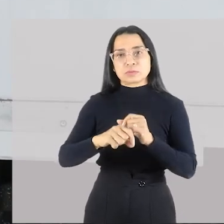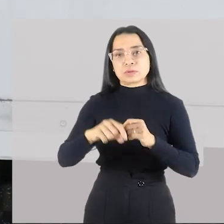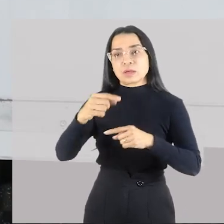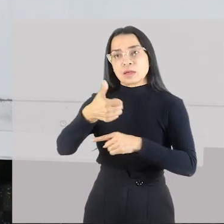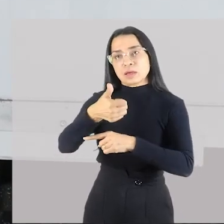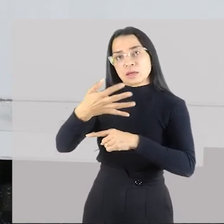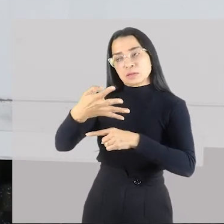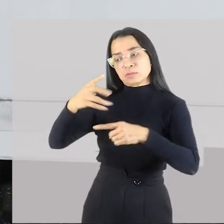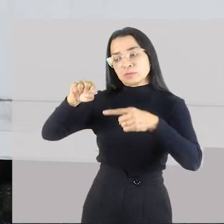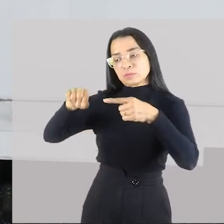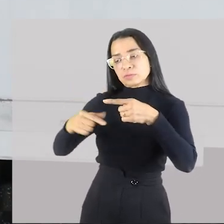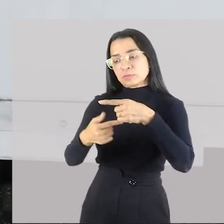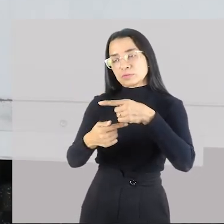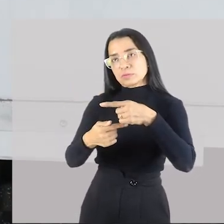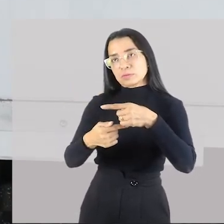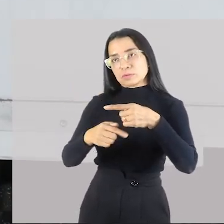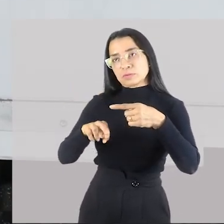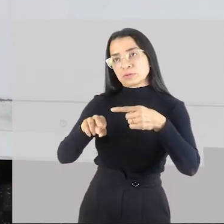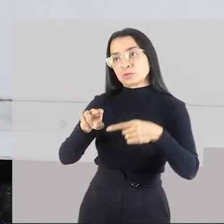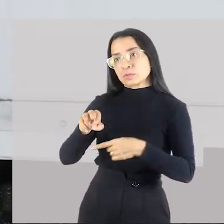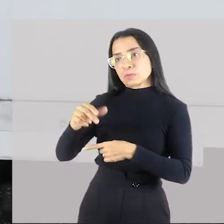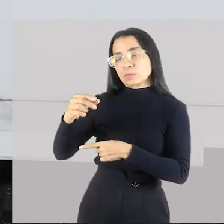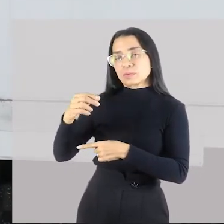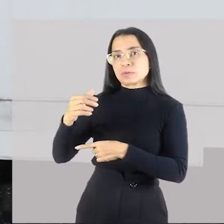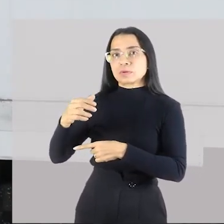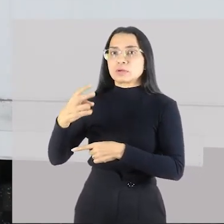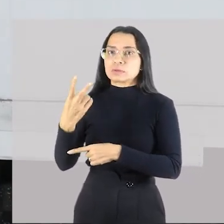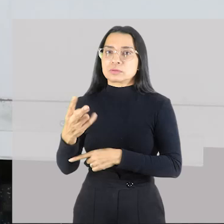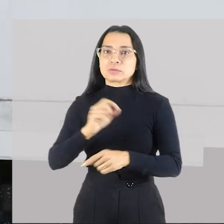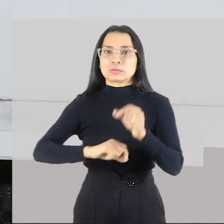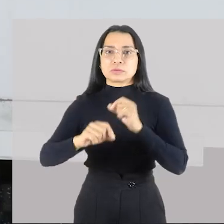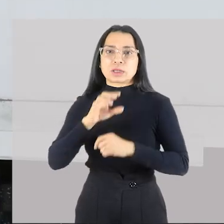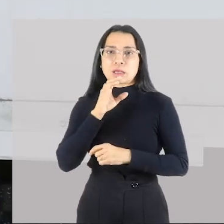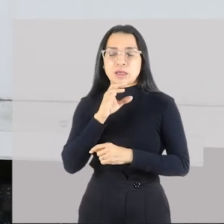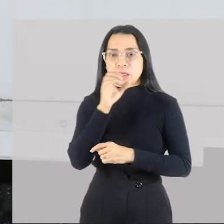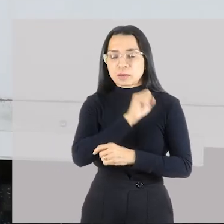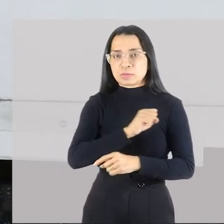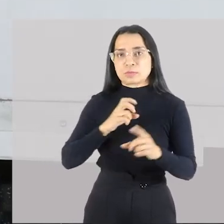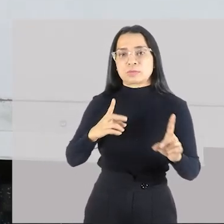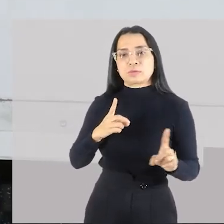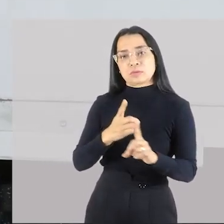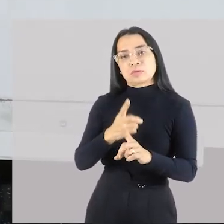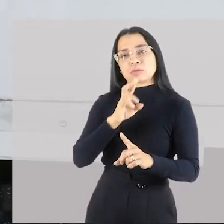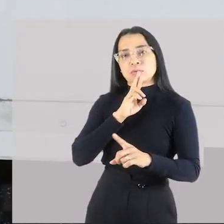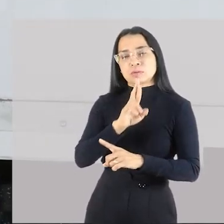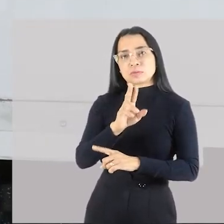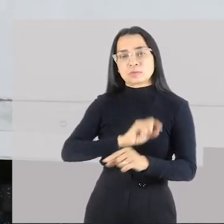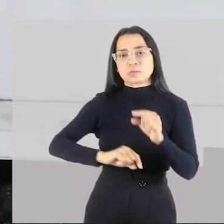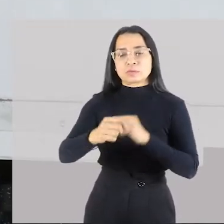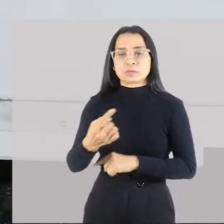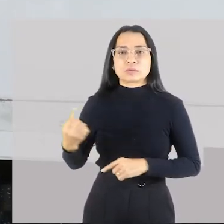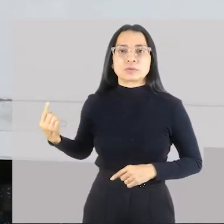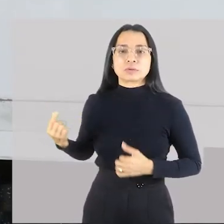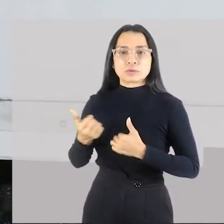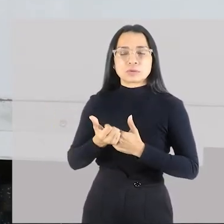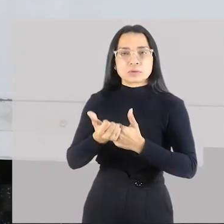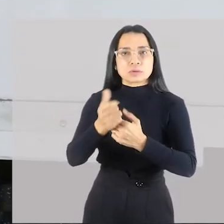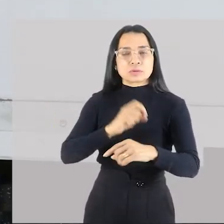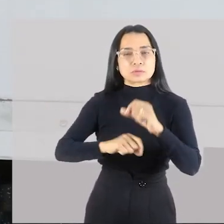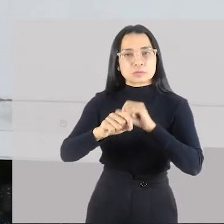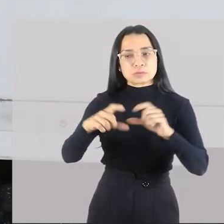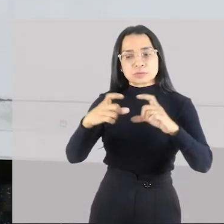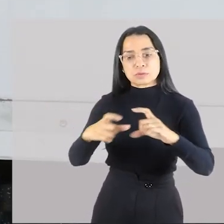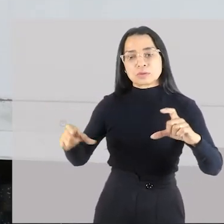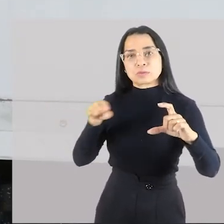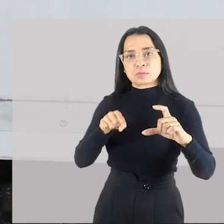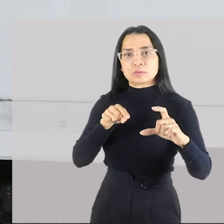2. Ó. O y é igual a 2. Ó. Certo? Então, rapidinho eu encontrei o 2. Substituindo em uma das equações